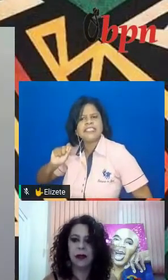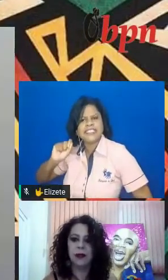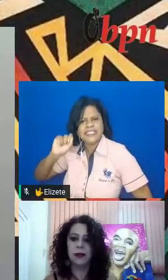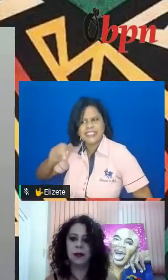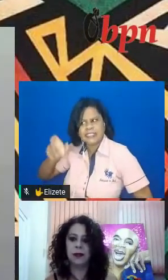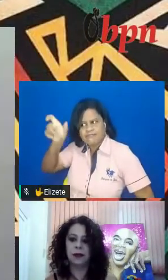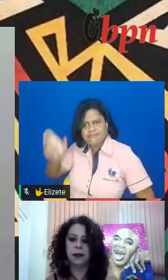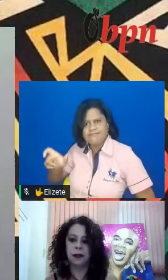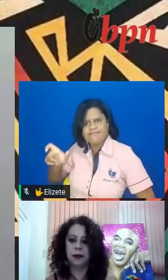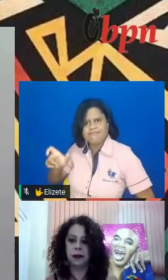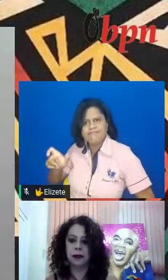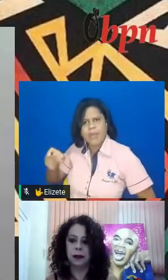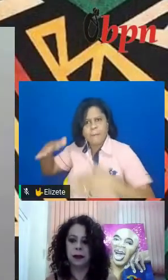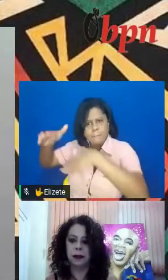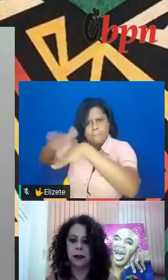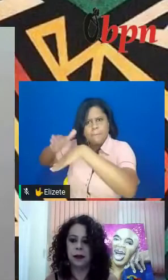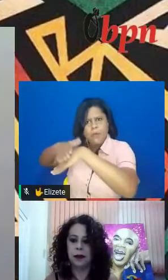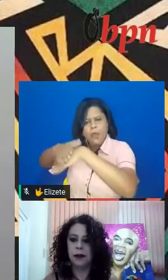muito